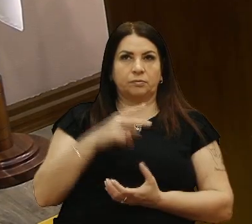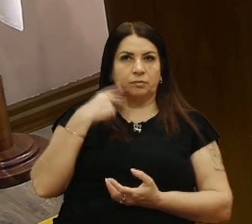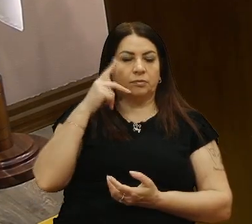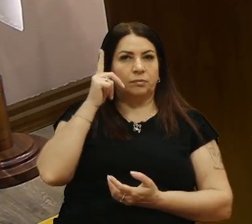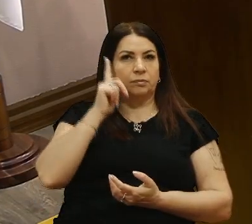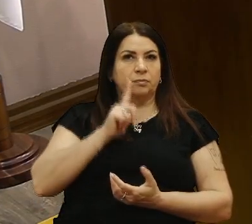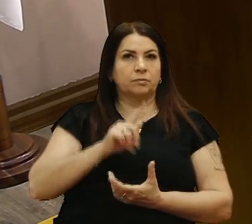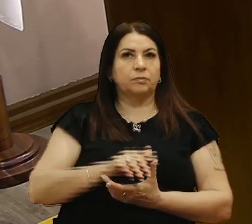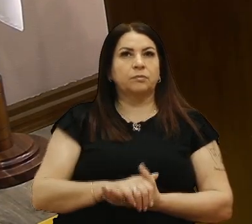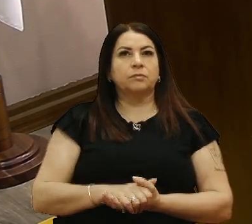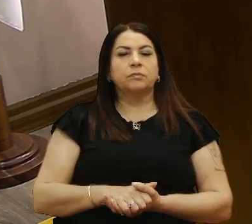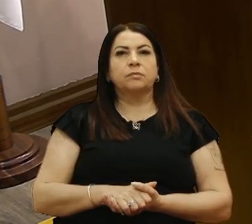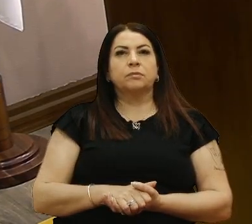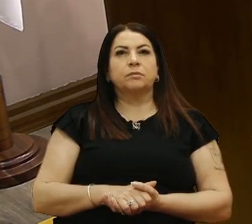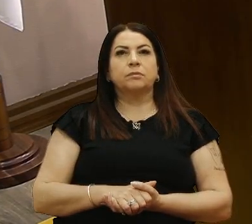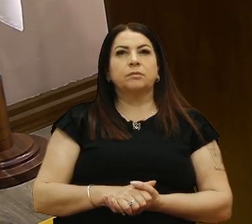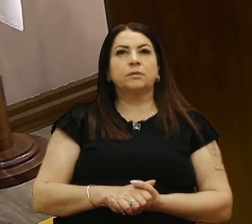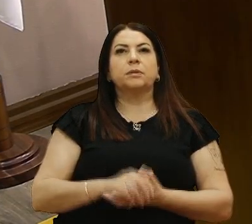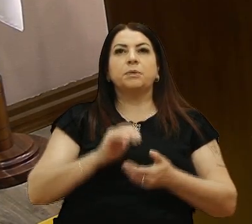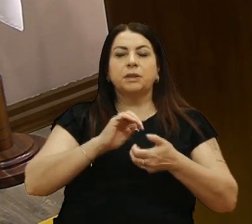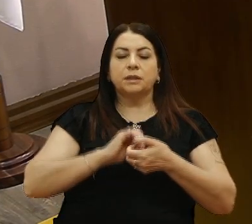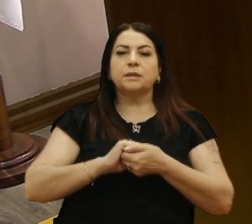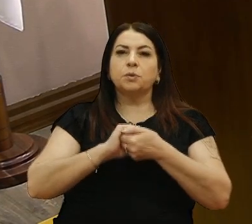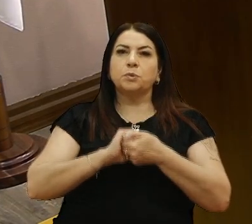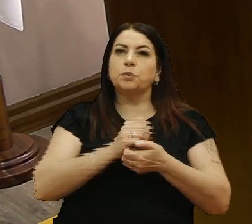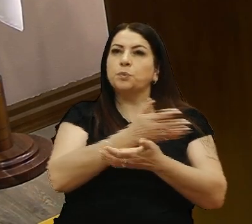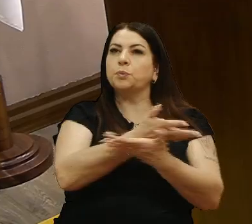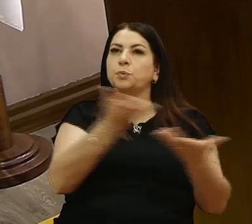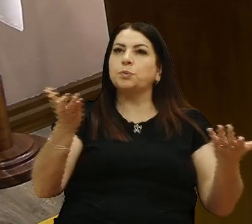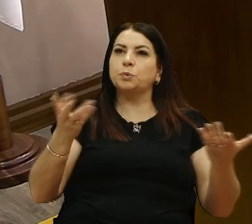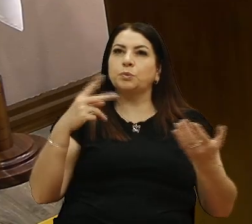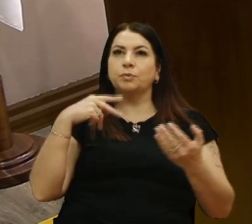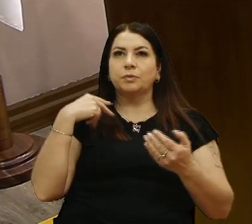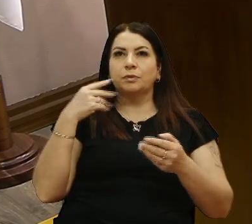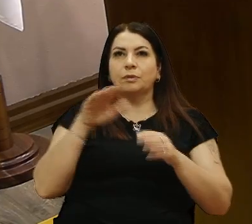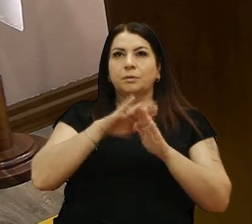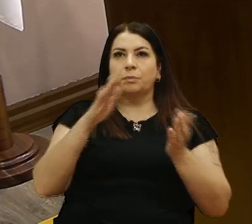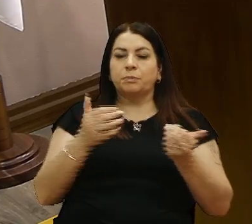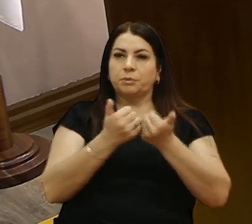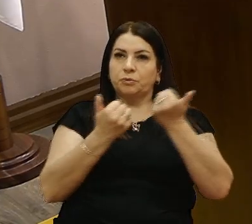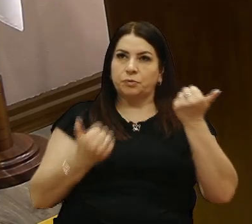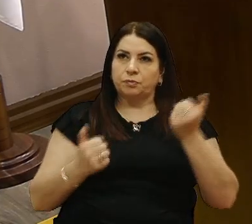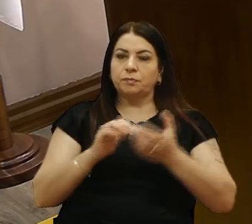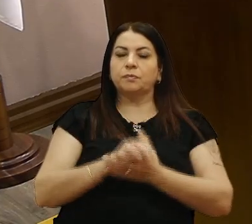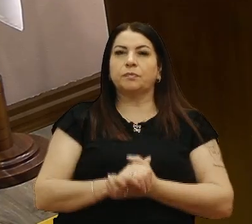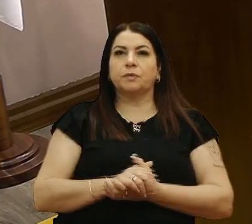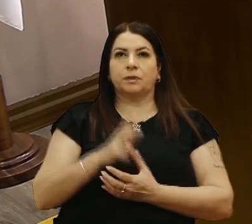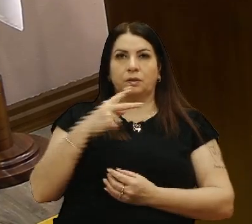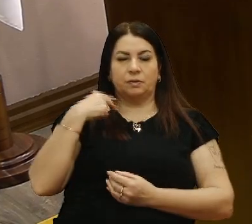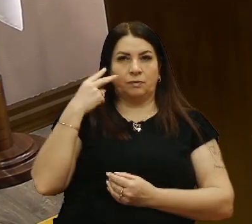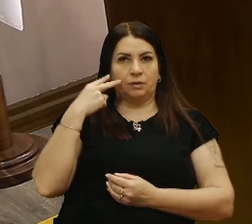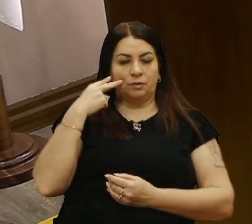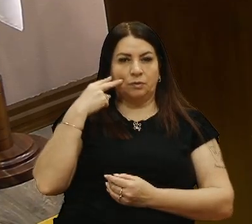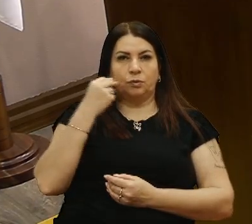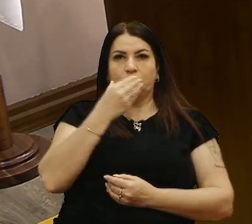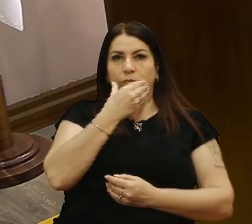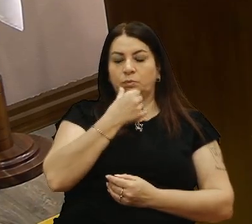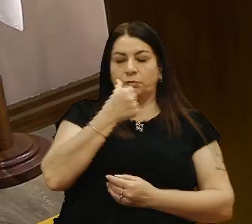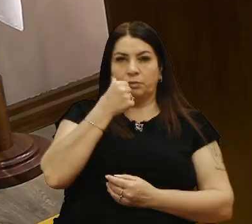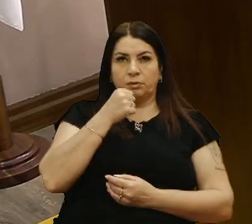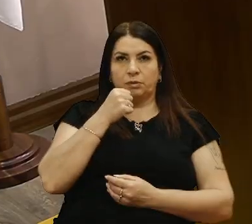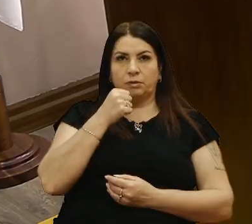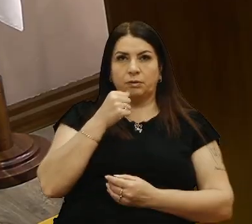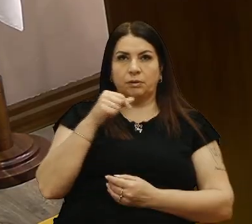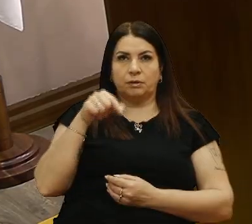Lucas Carenhato, estendo a saudação a todos os demais membros da mesa diretora, vereadoras, vereadores dessa